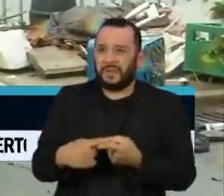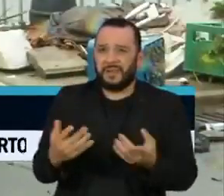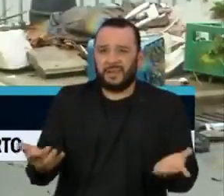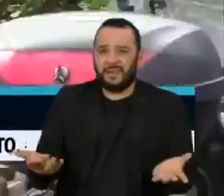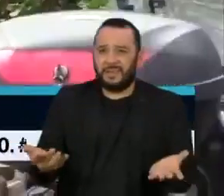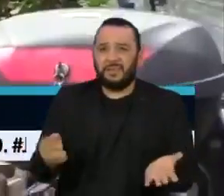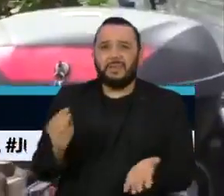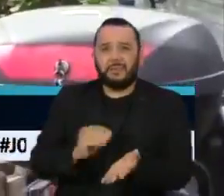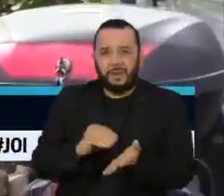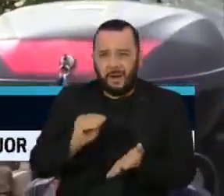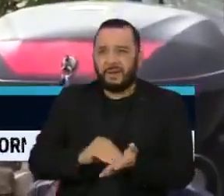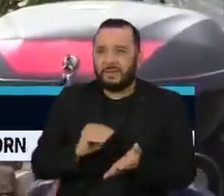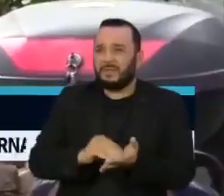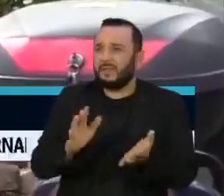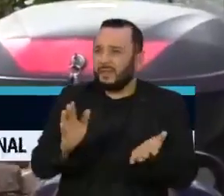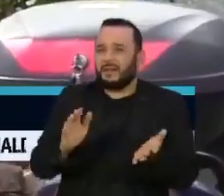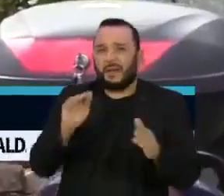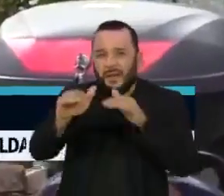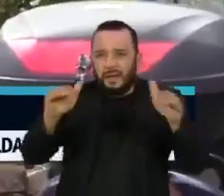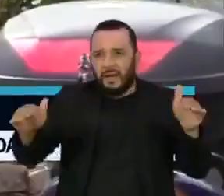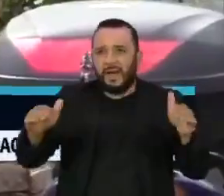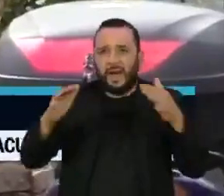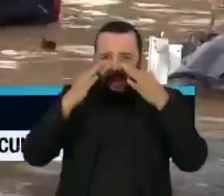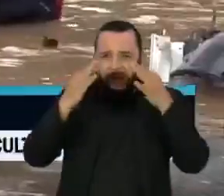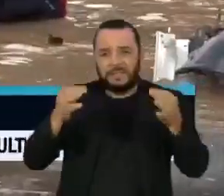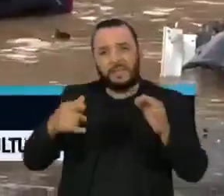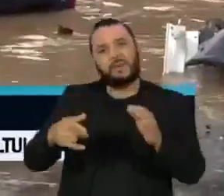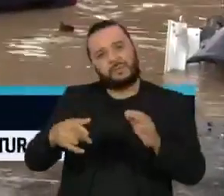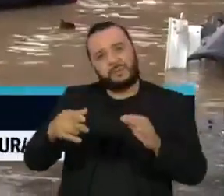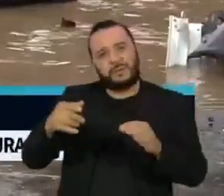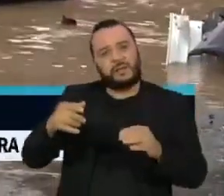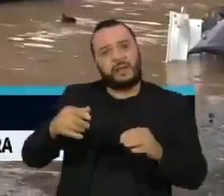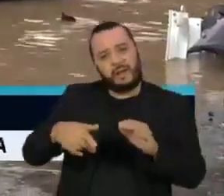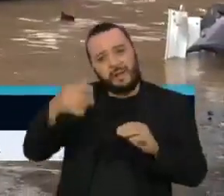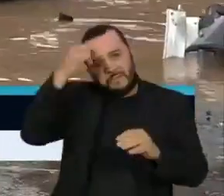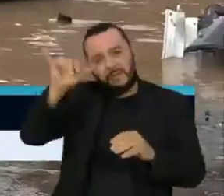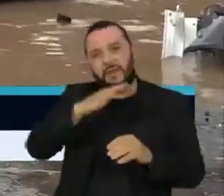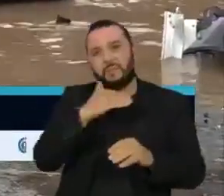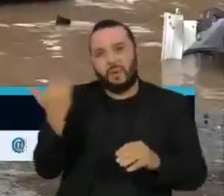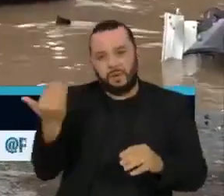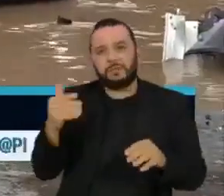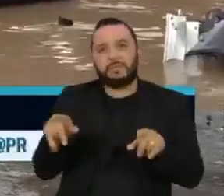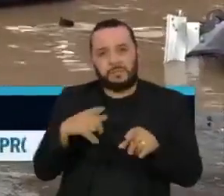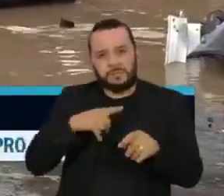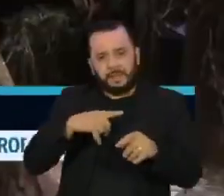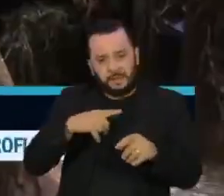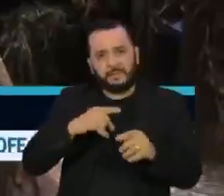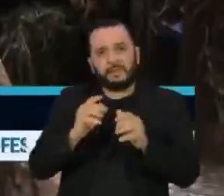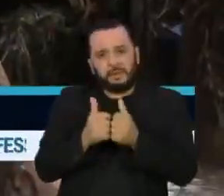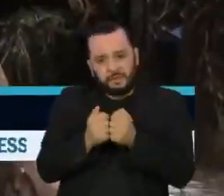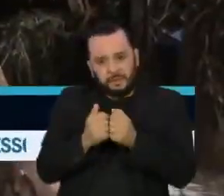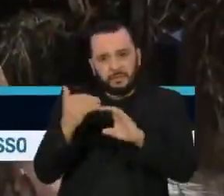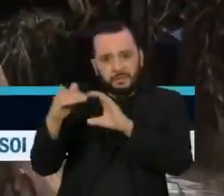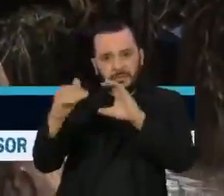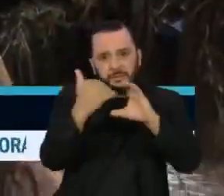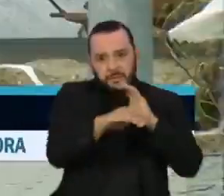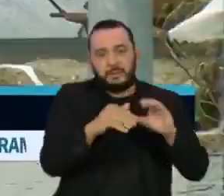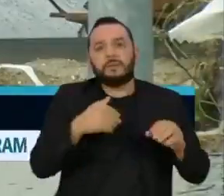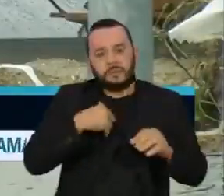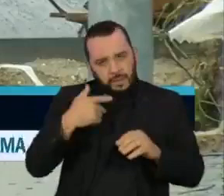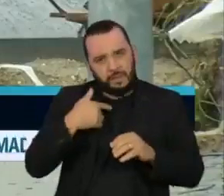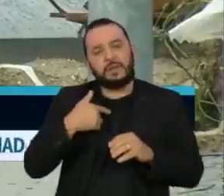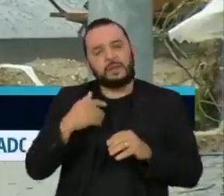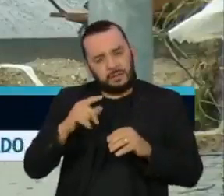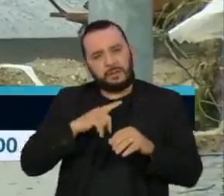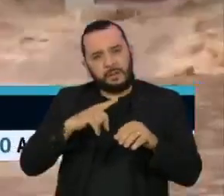os alertas não foram suficientes para evitar tantas mortes avisos foram disparados por aplicativos e na mídia sirenes